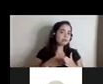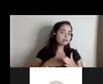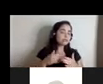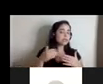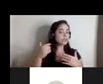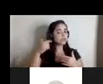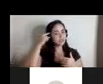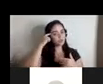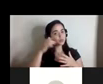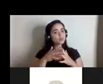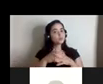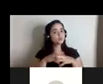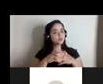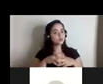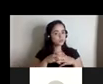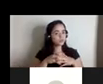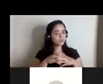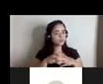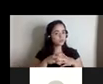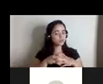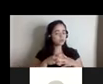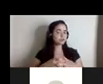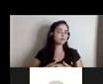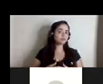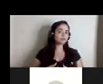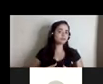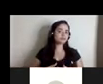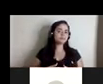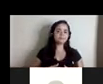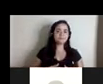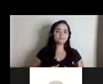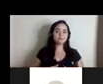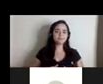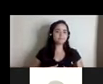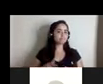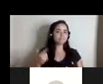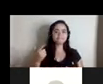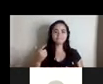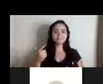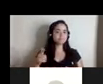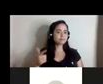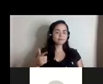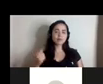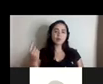compreendo e tenho participado de algumas reflexões, não se trabalha sozinho.